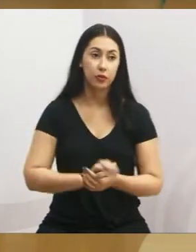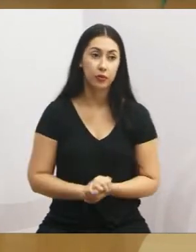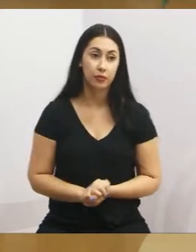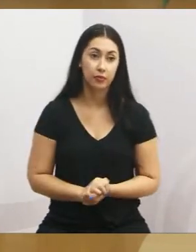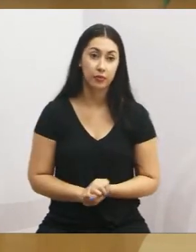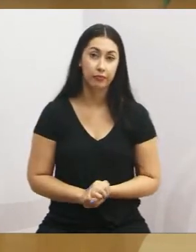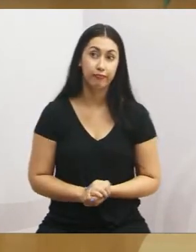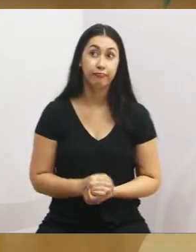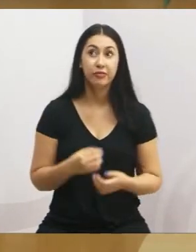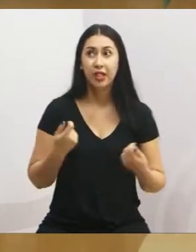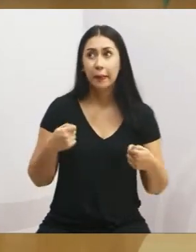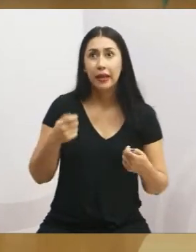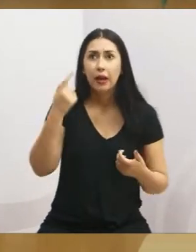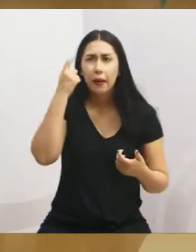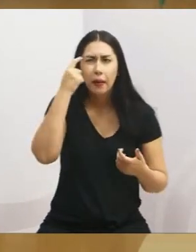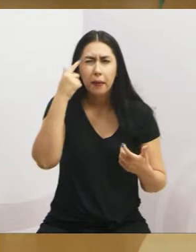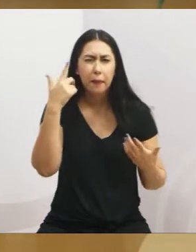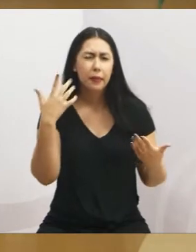questão de bom senso.